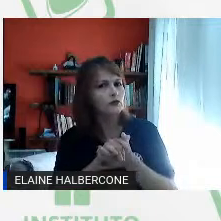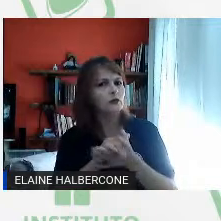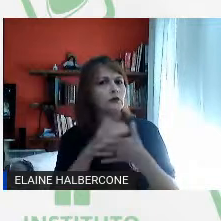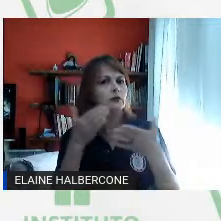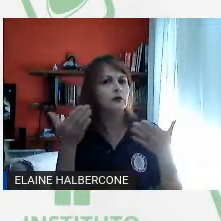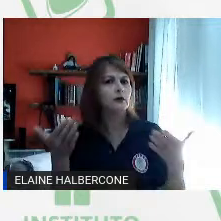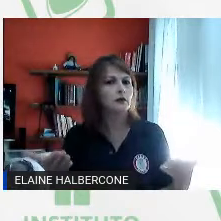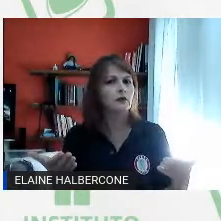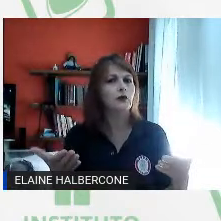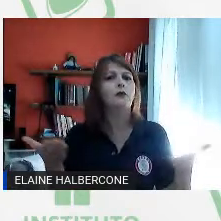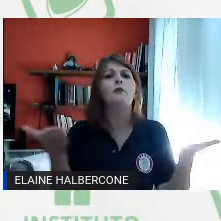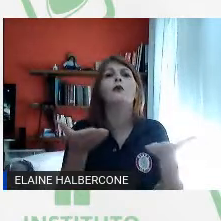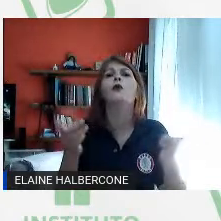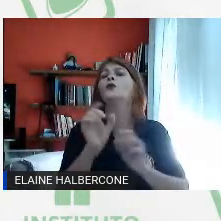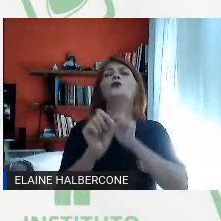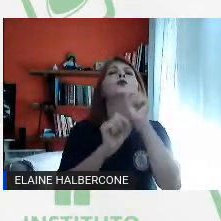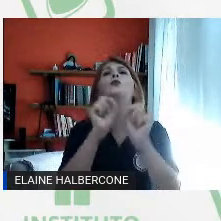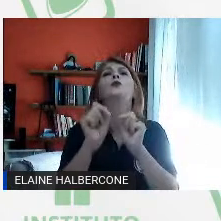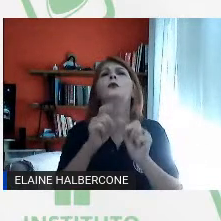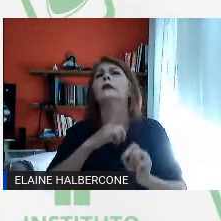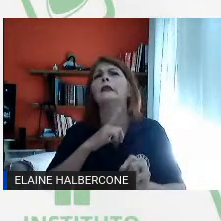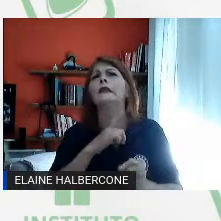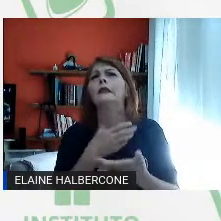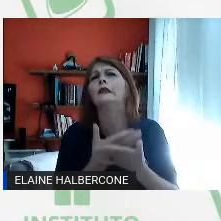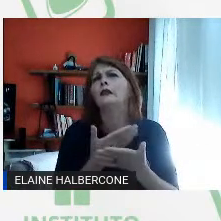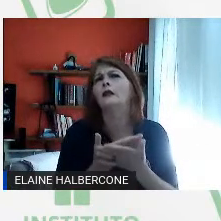E para hoje tem o quê?